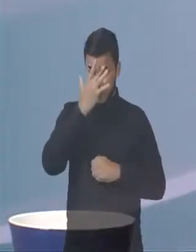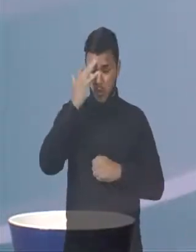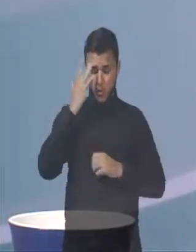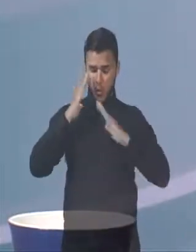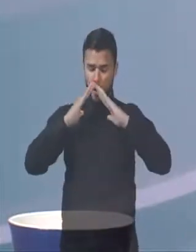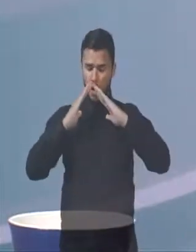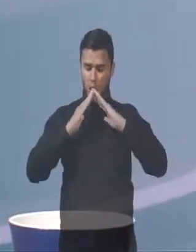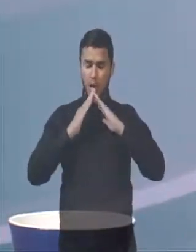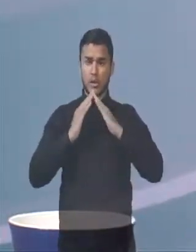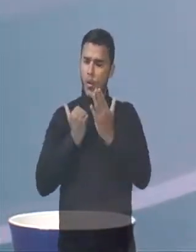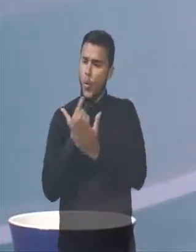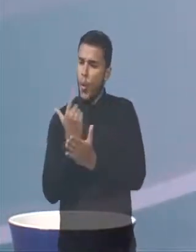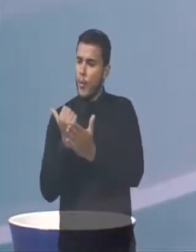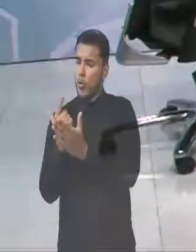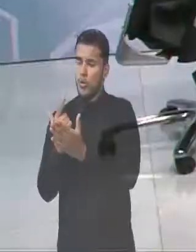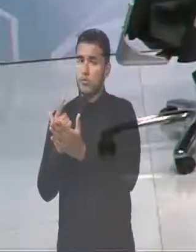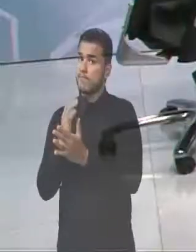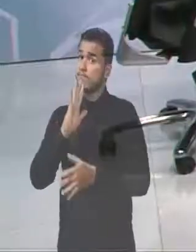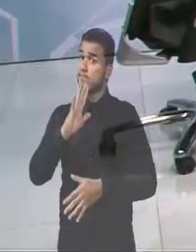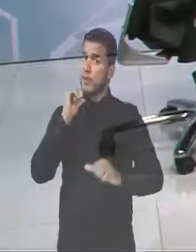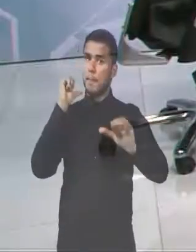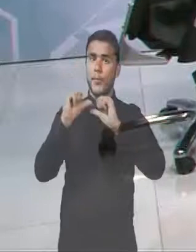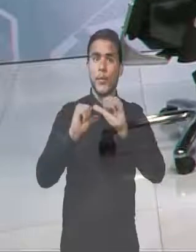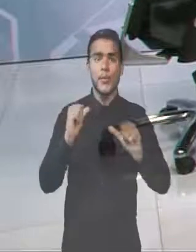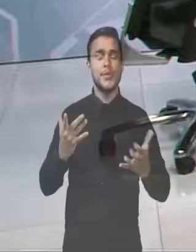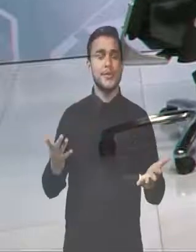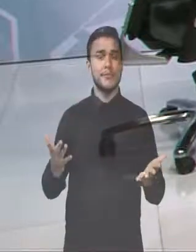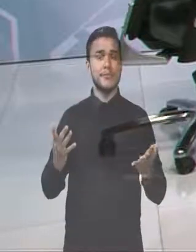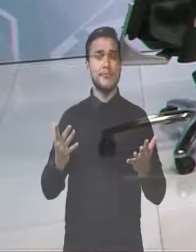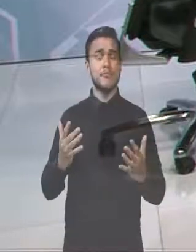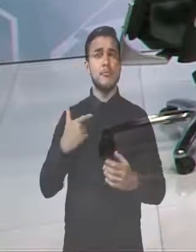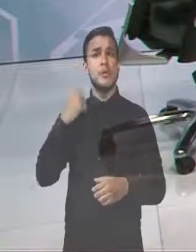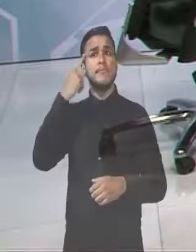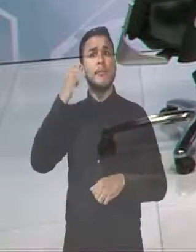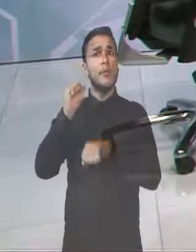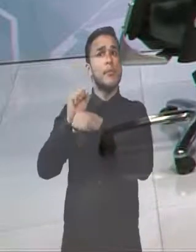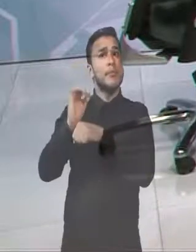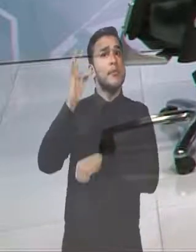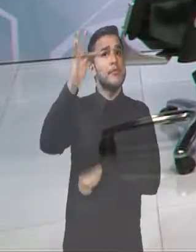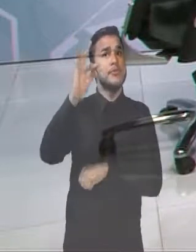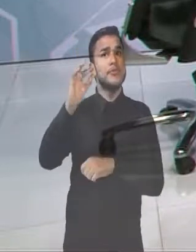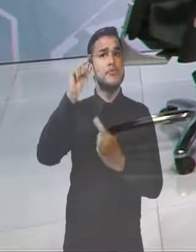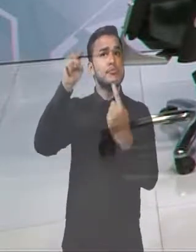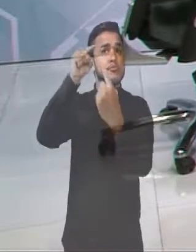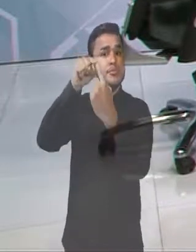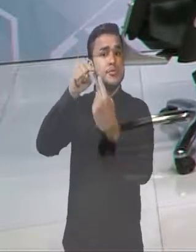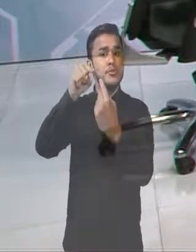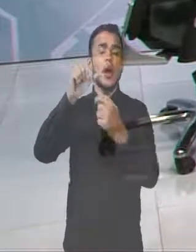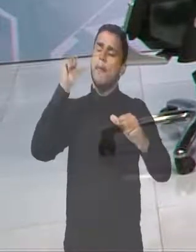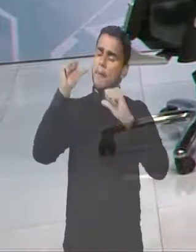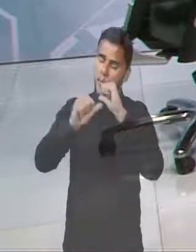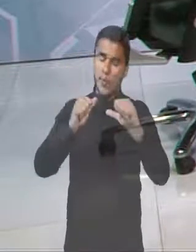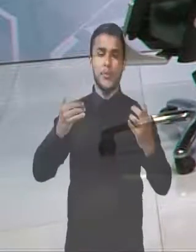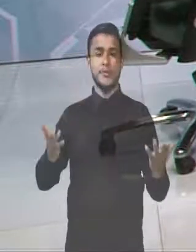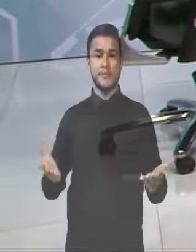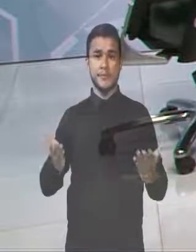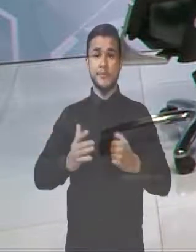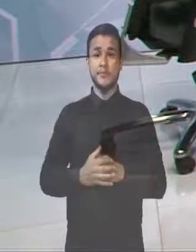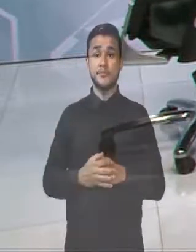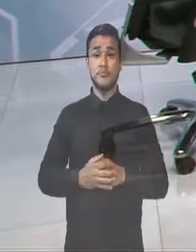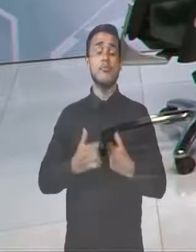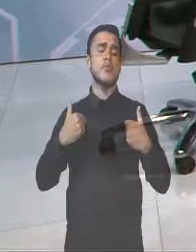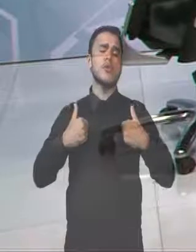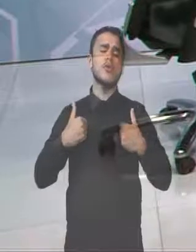o consumo, as expectativas, muda tudo. E hoje prevalece alguma coisa que nós mesmos, que falamos mal